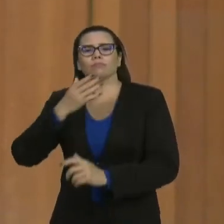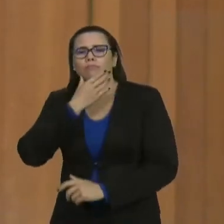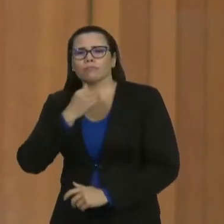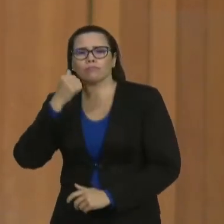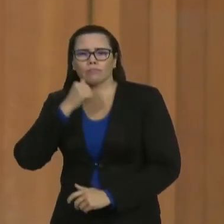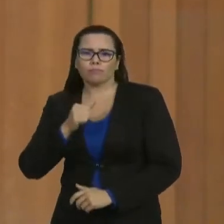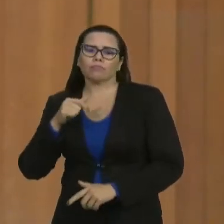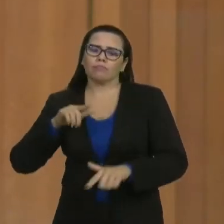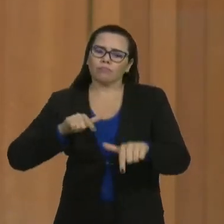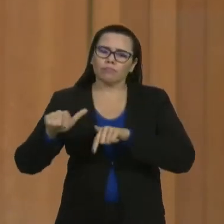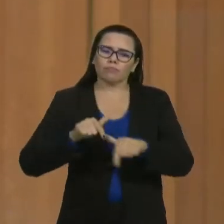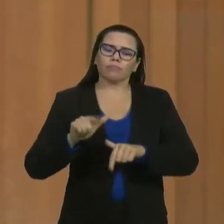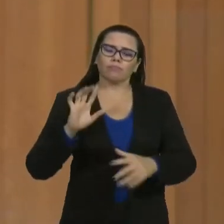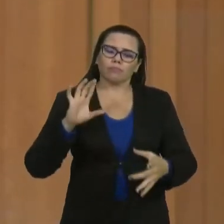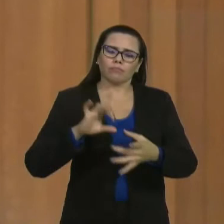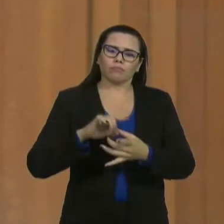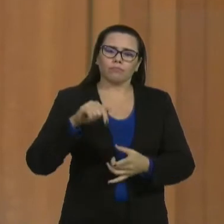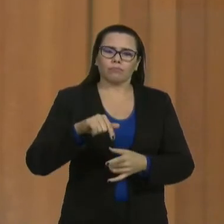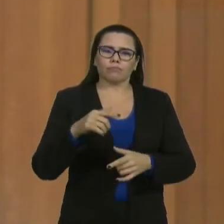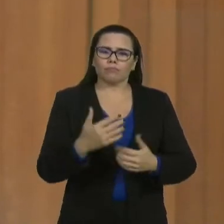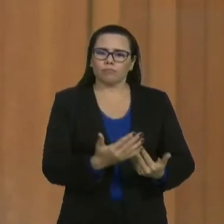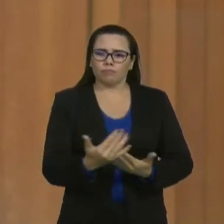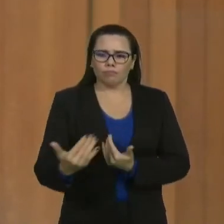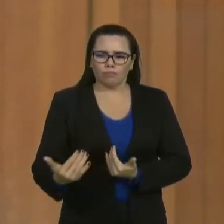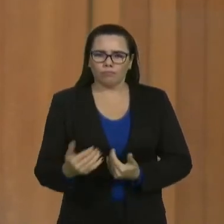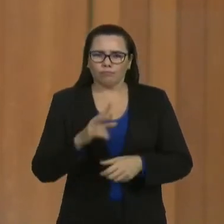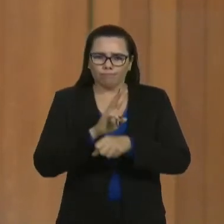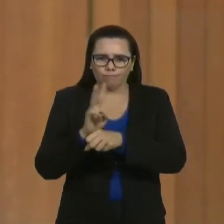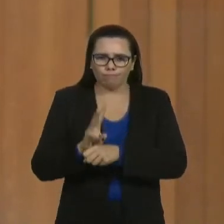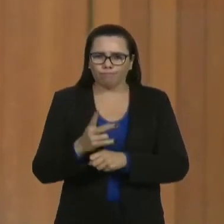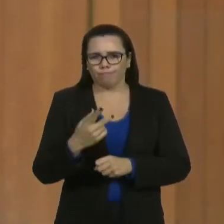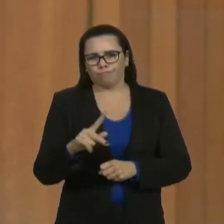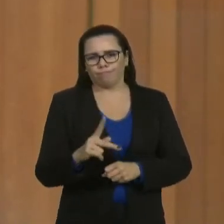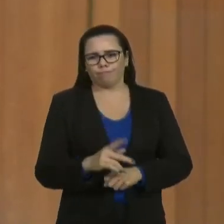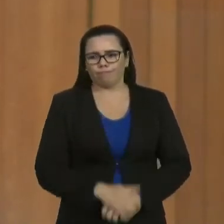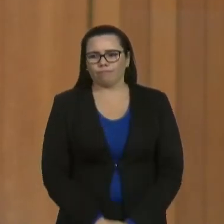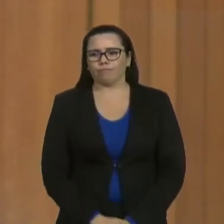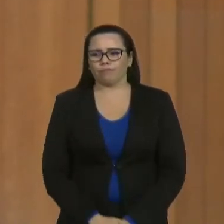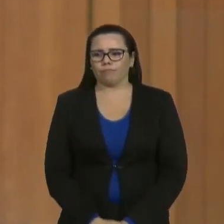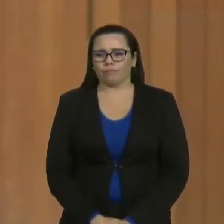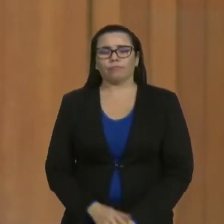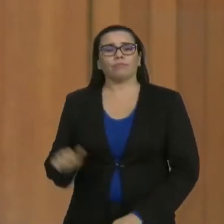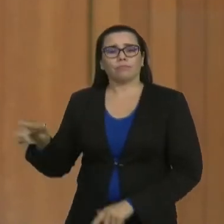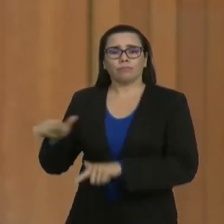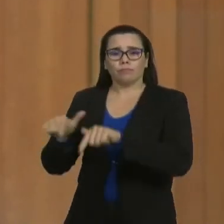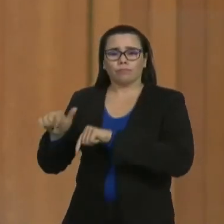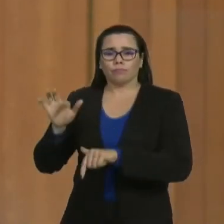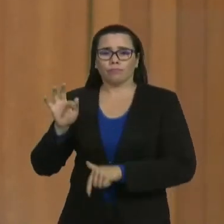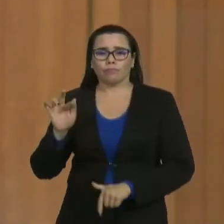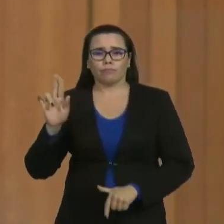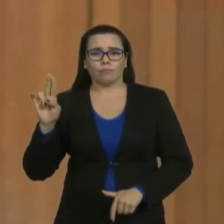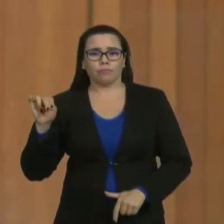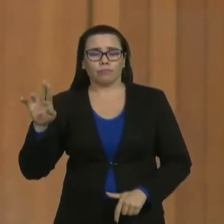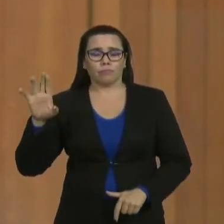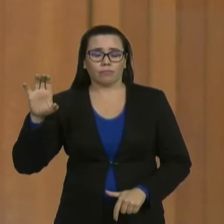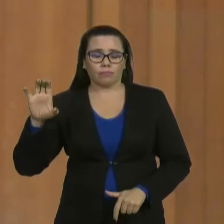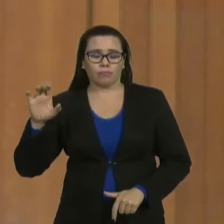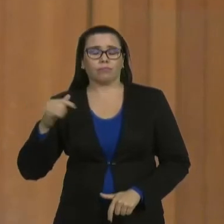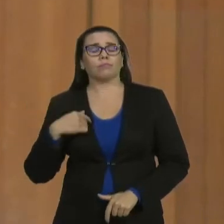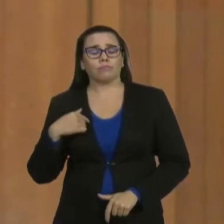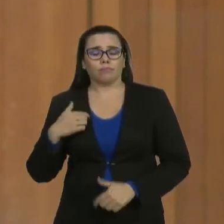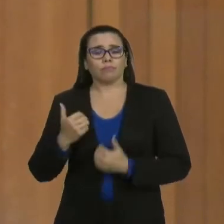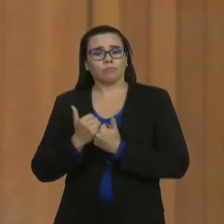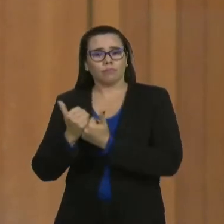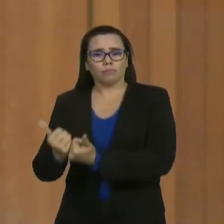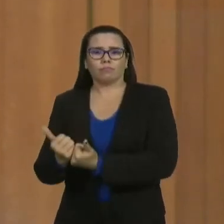FUNAC. Servidores da FUNAC, continuem contando com o nosso apoio, a nossa luta, e ela é intransigente